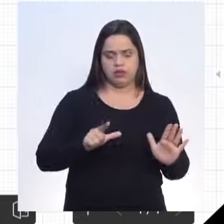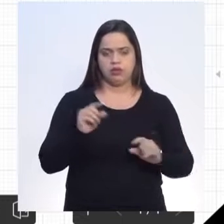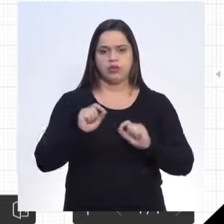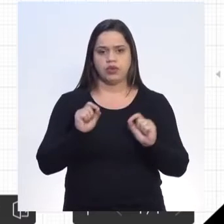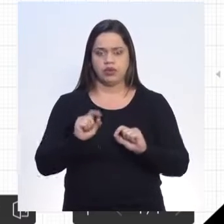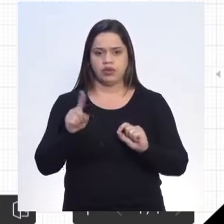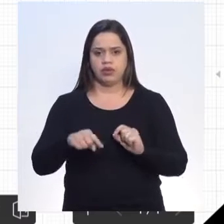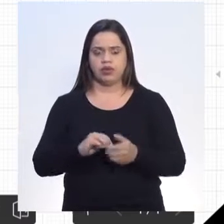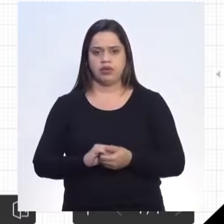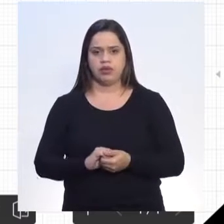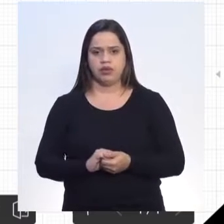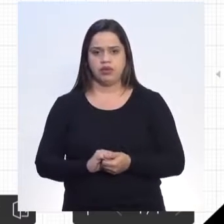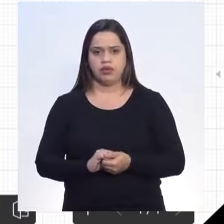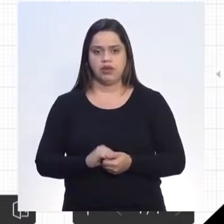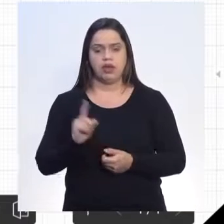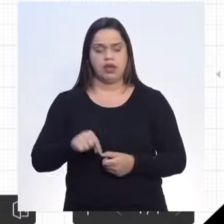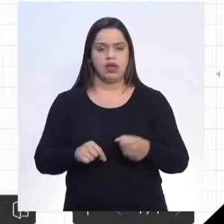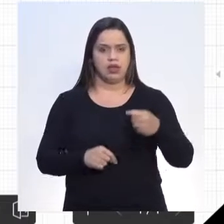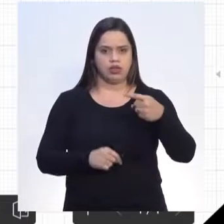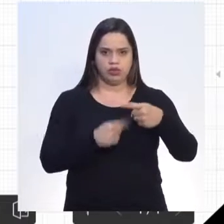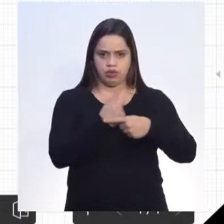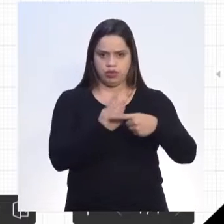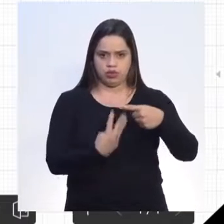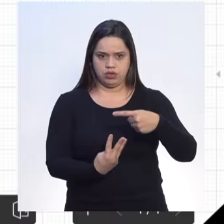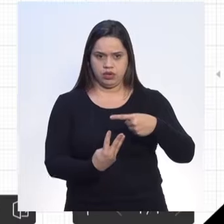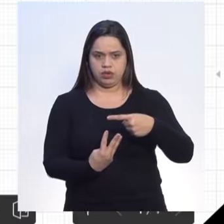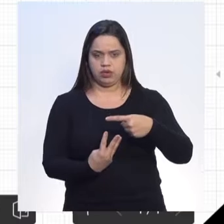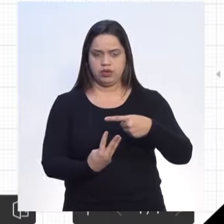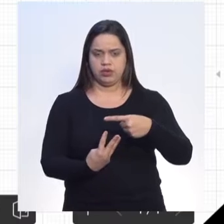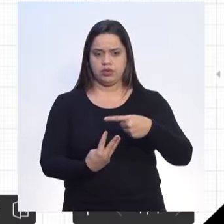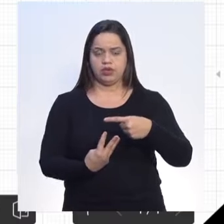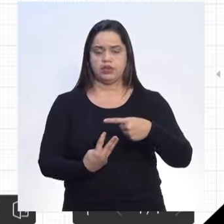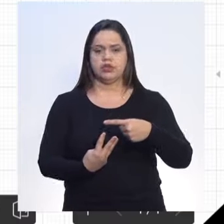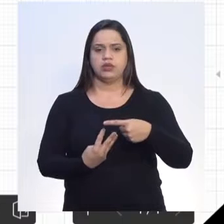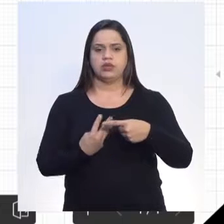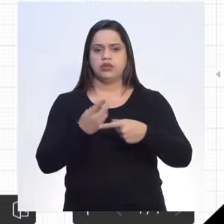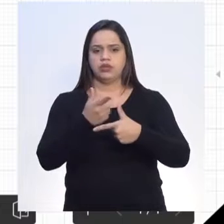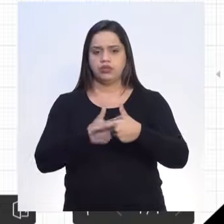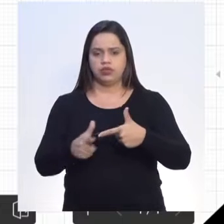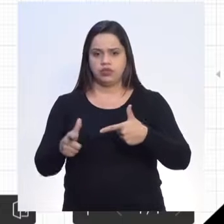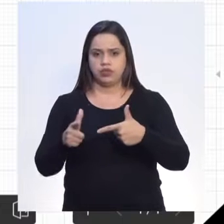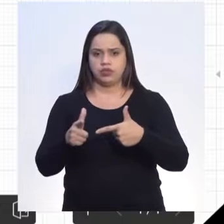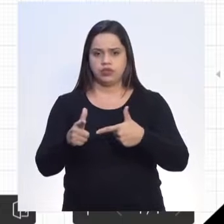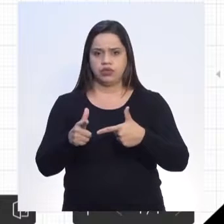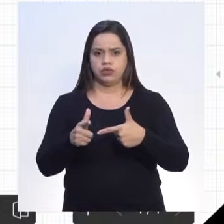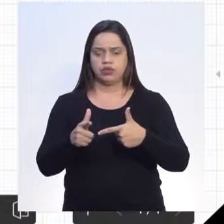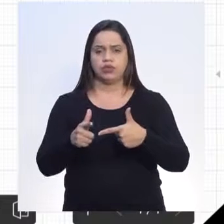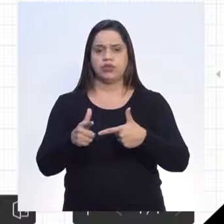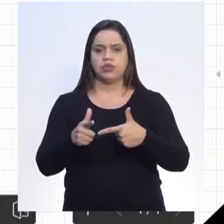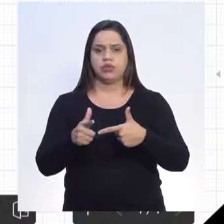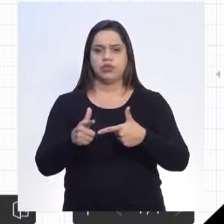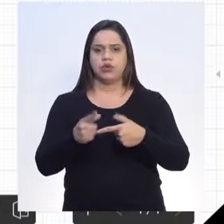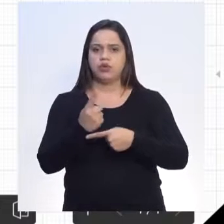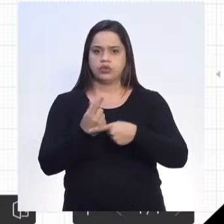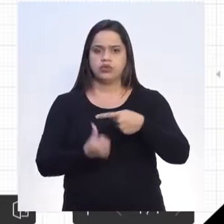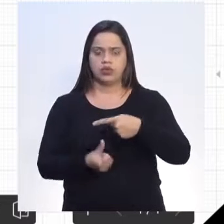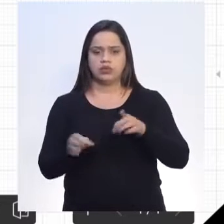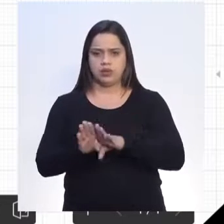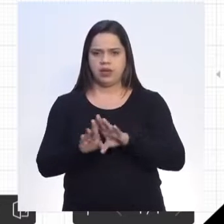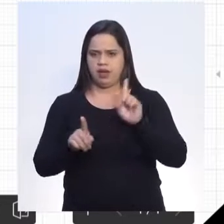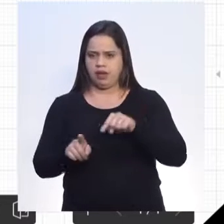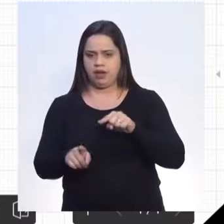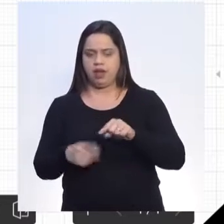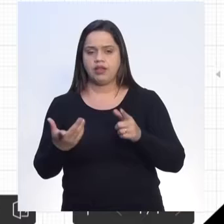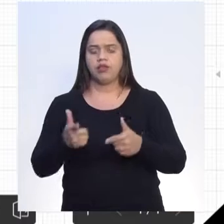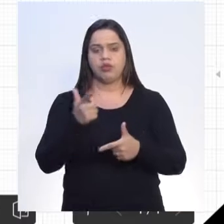A anterior era 2/3, né, Osmar? Isso. Dividido por... por 1/6 também foi a que eu fiz. Mas